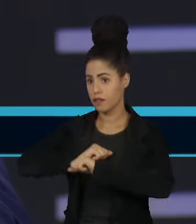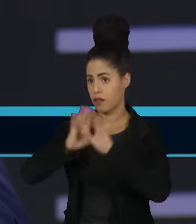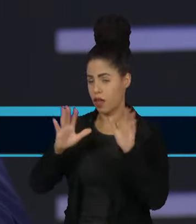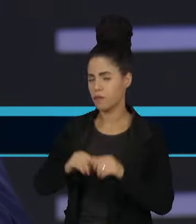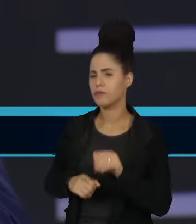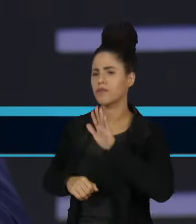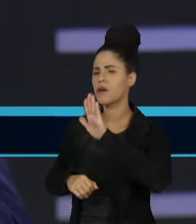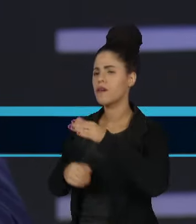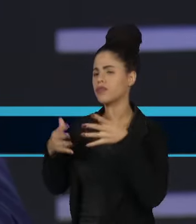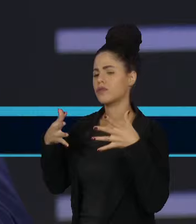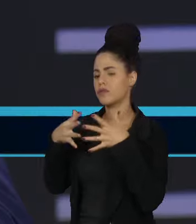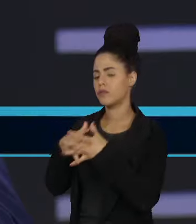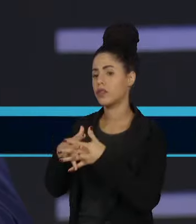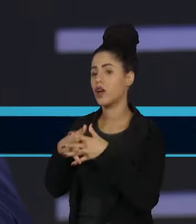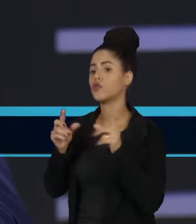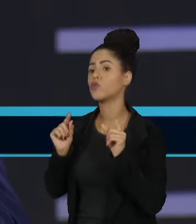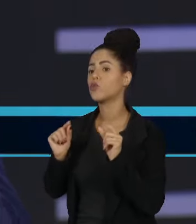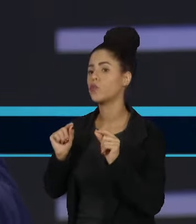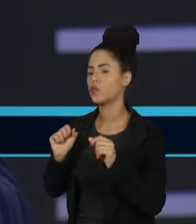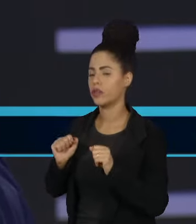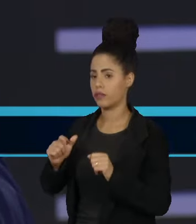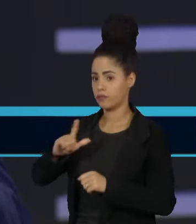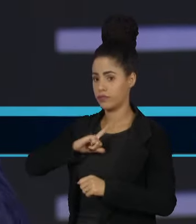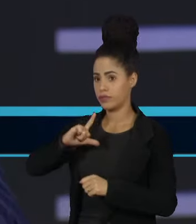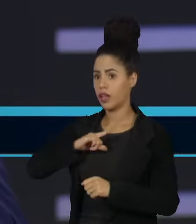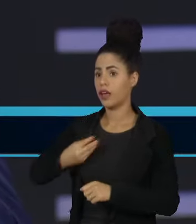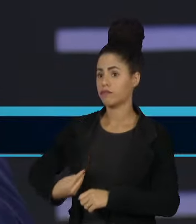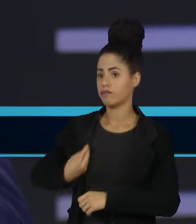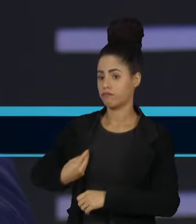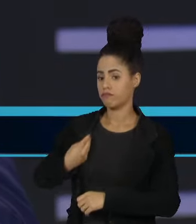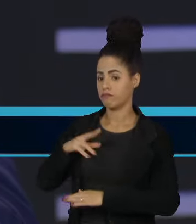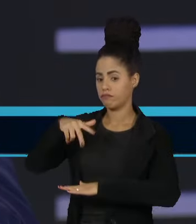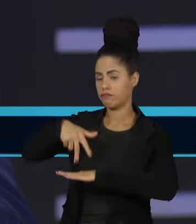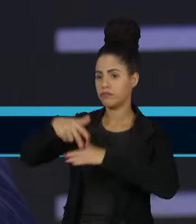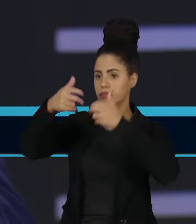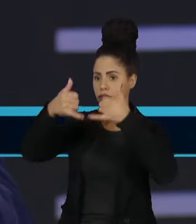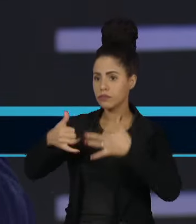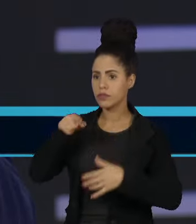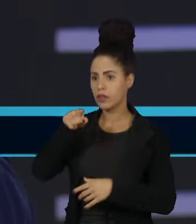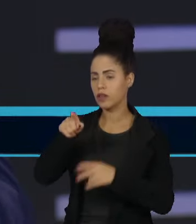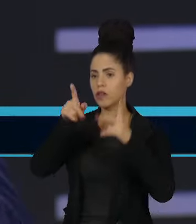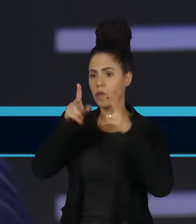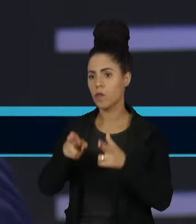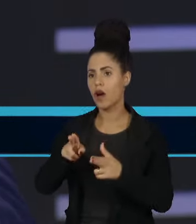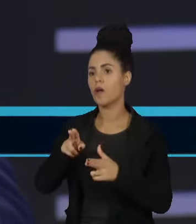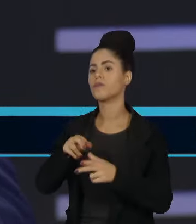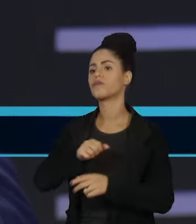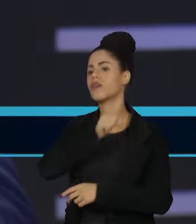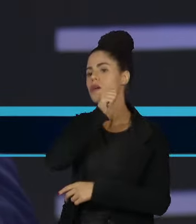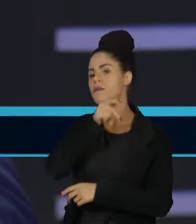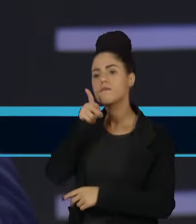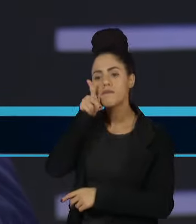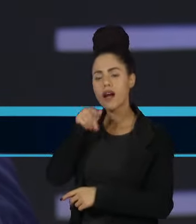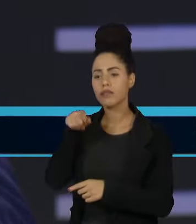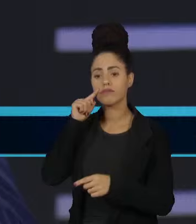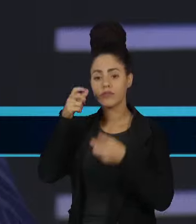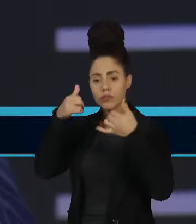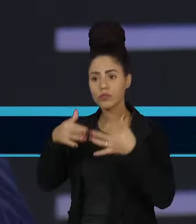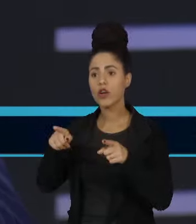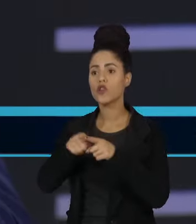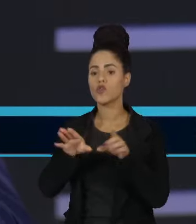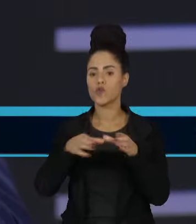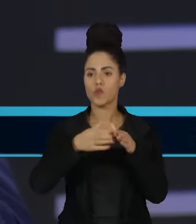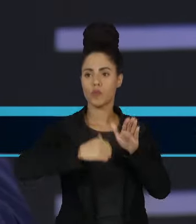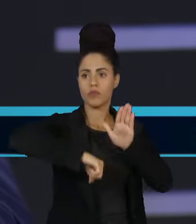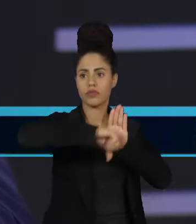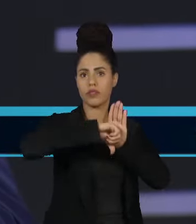complicado não me parece ser isso, mas sim a presença, como foi destacado no caso, por exemplo, do Amapá, o senador do Amapá destaca a questão do crime organizado.